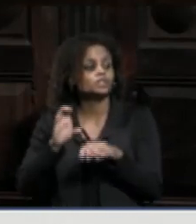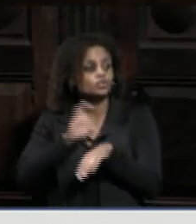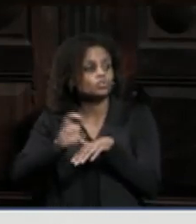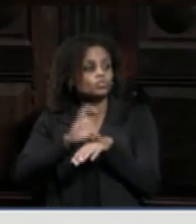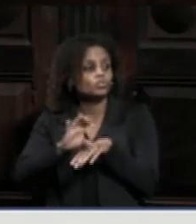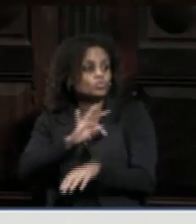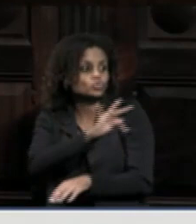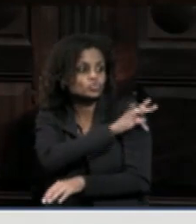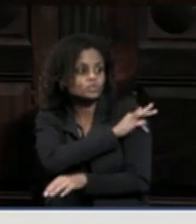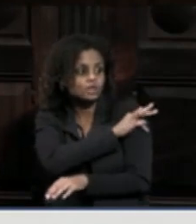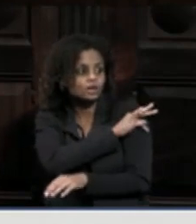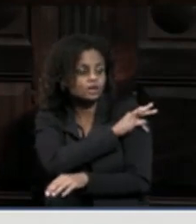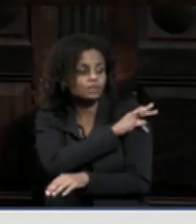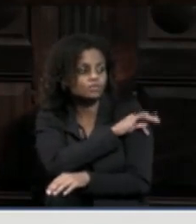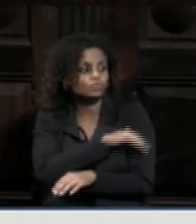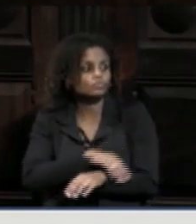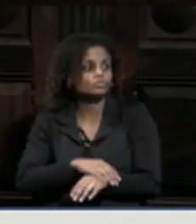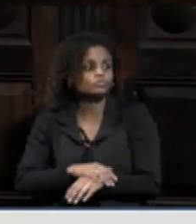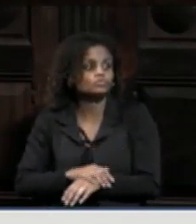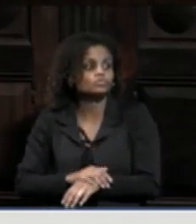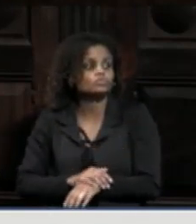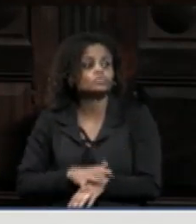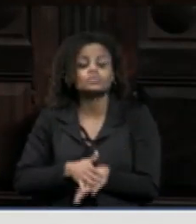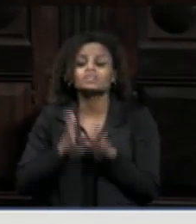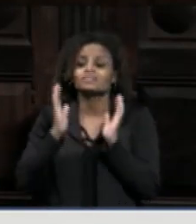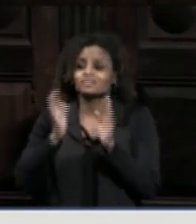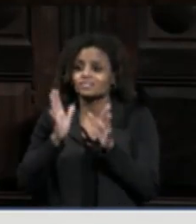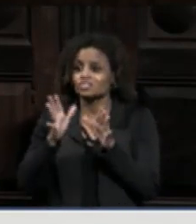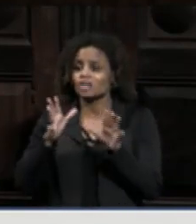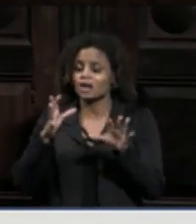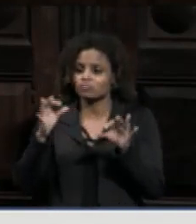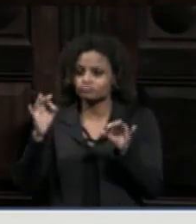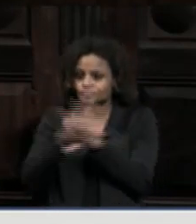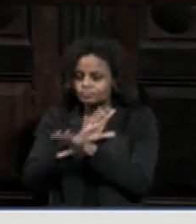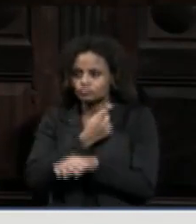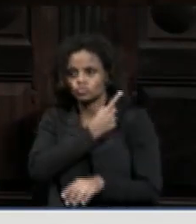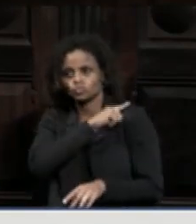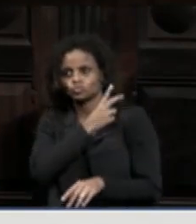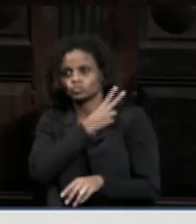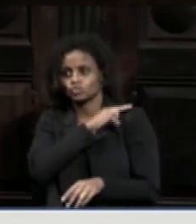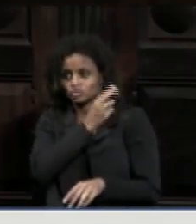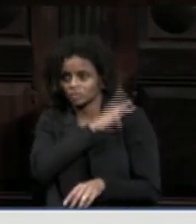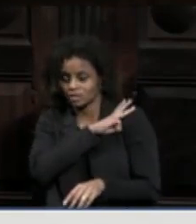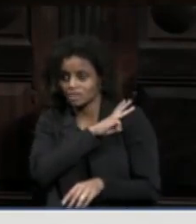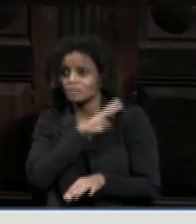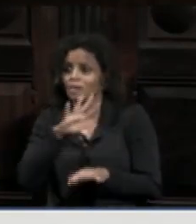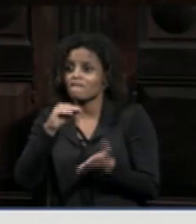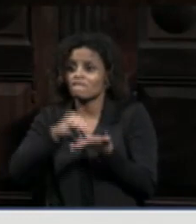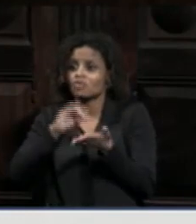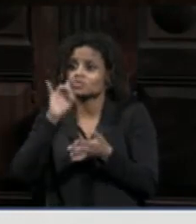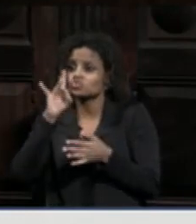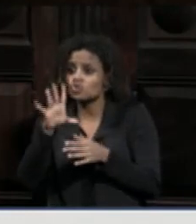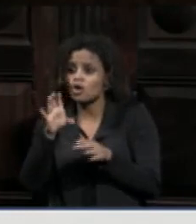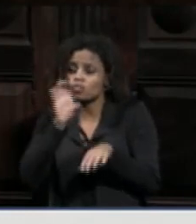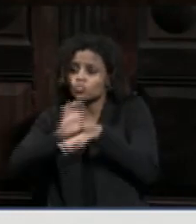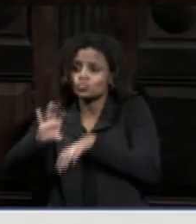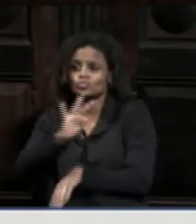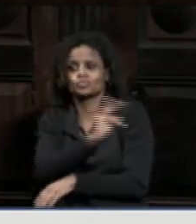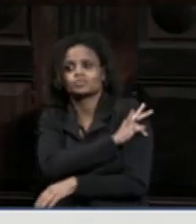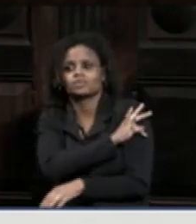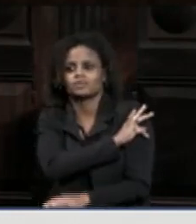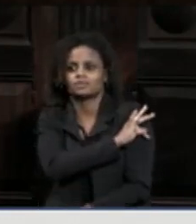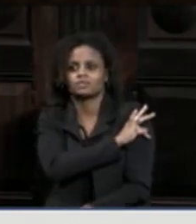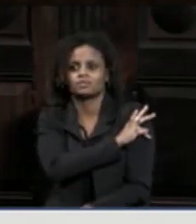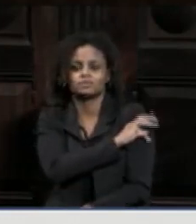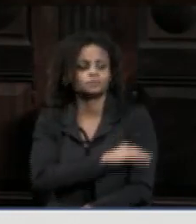dizer, estudantes de cursos técnicos que já completaram o nível médio e apenas estão fazendo subsequencialmente, por isso são chamados